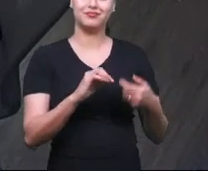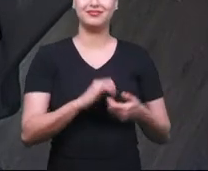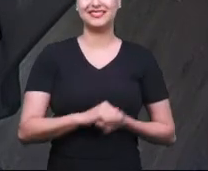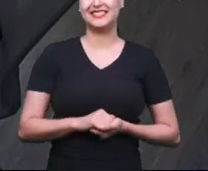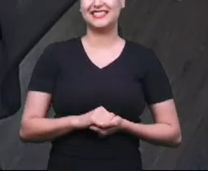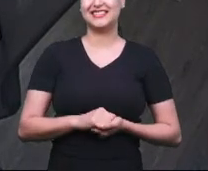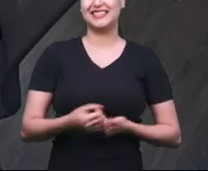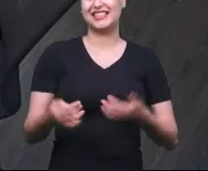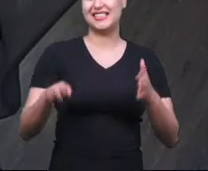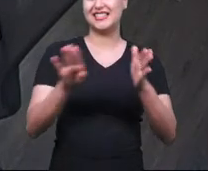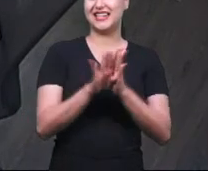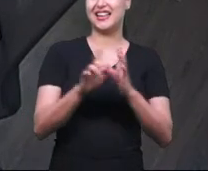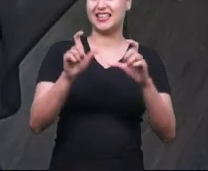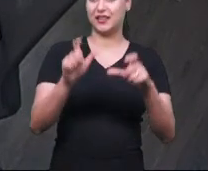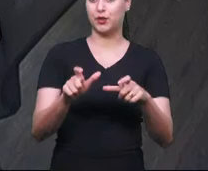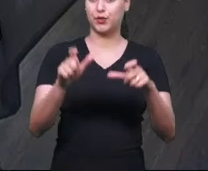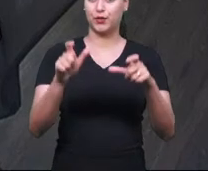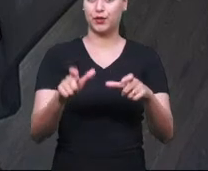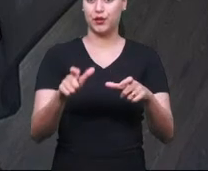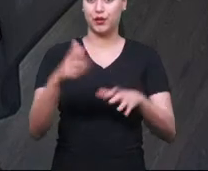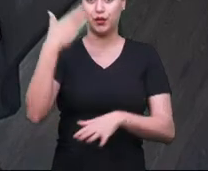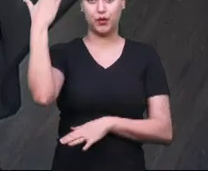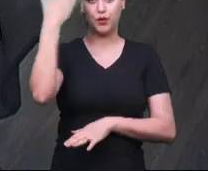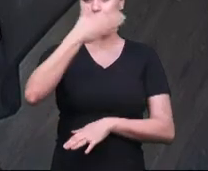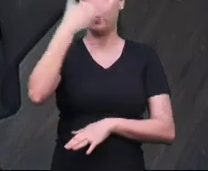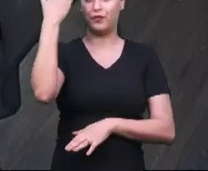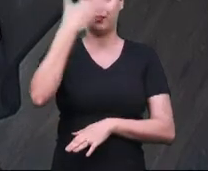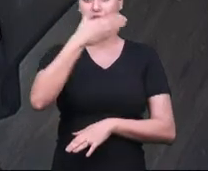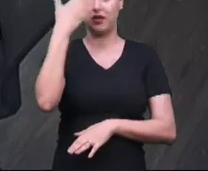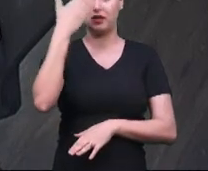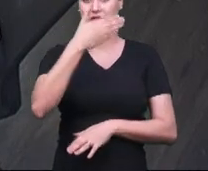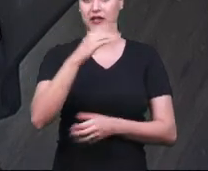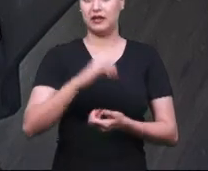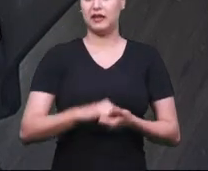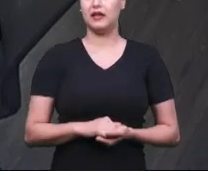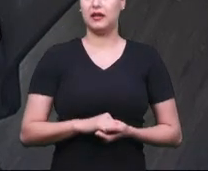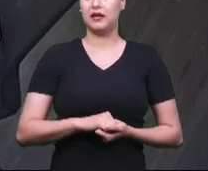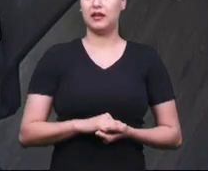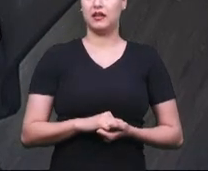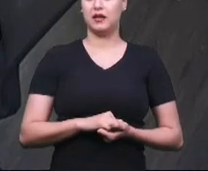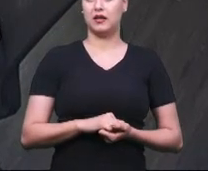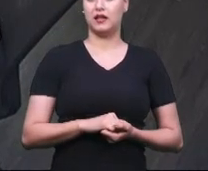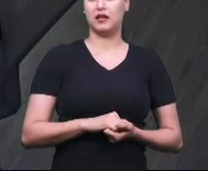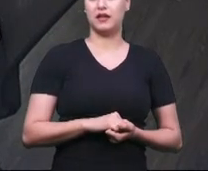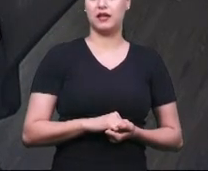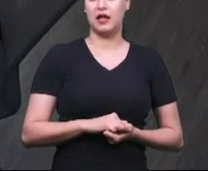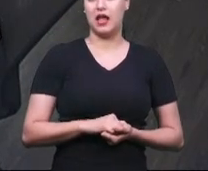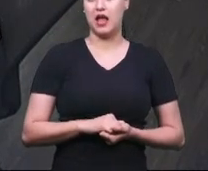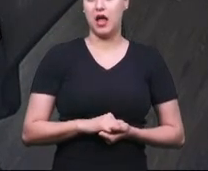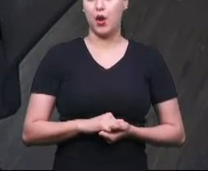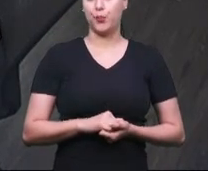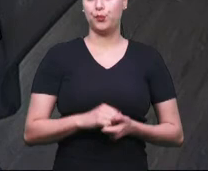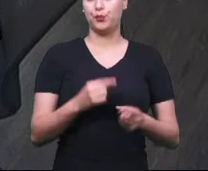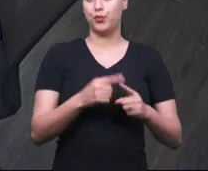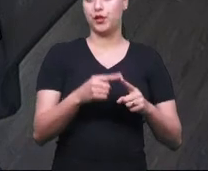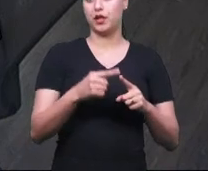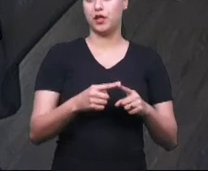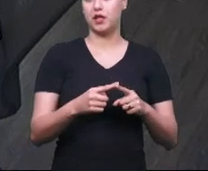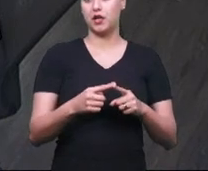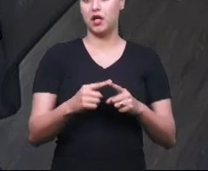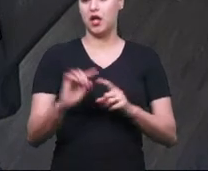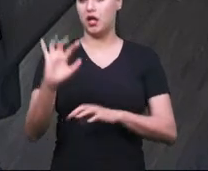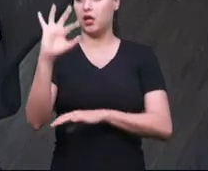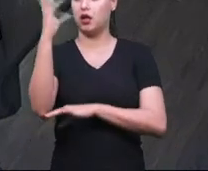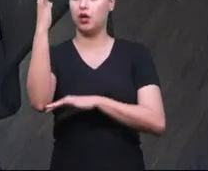chegamos no lugar, eu não vi a frente do lugar, eu já vi, nós estávamos entrando pela parte da lateral, tinha dois